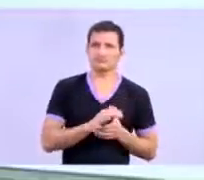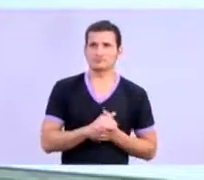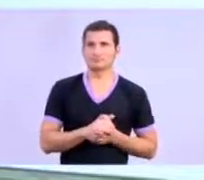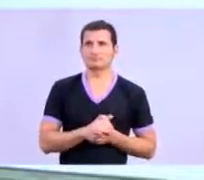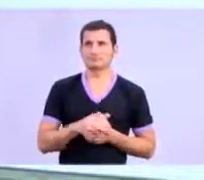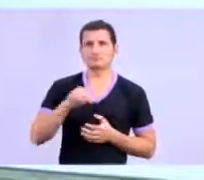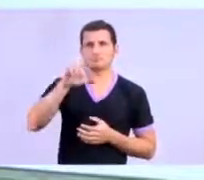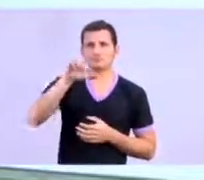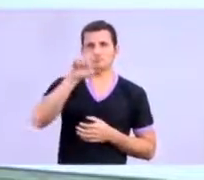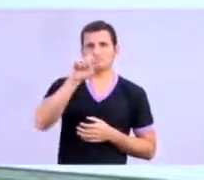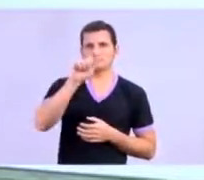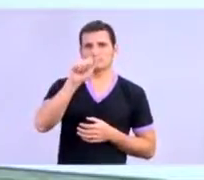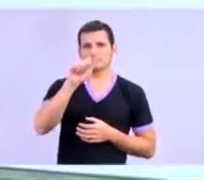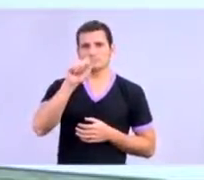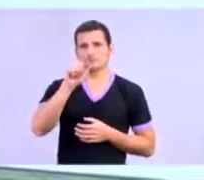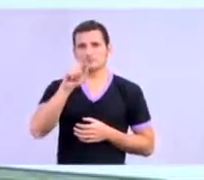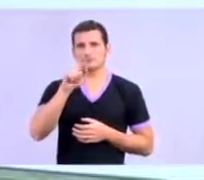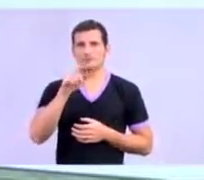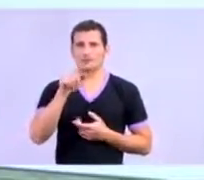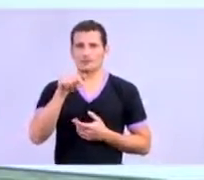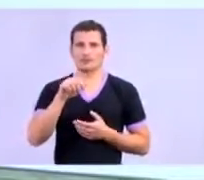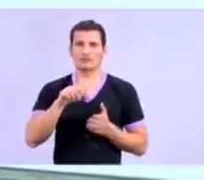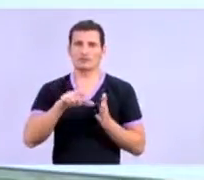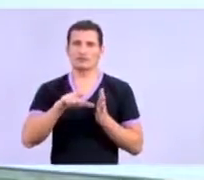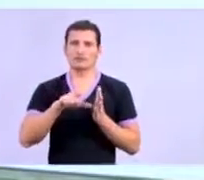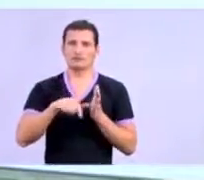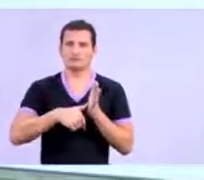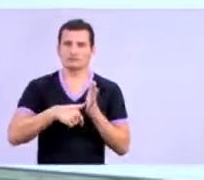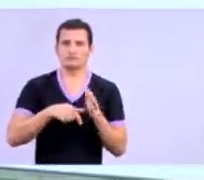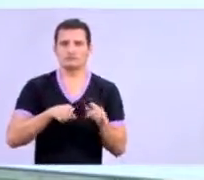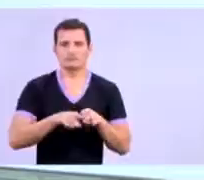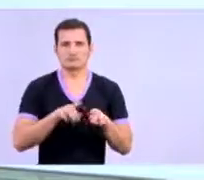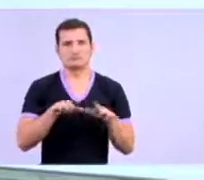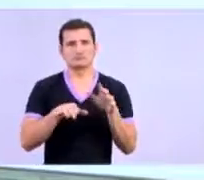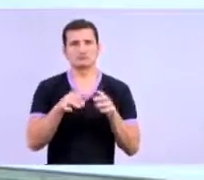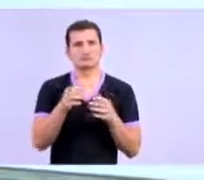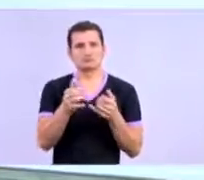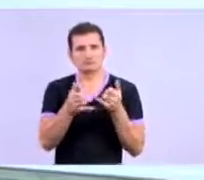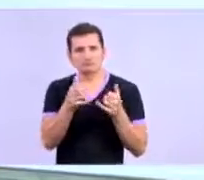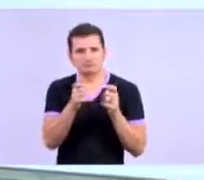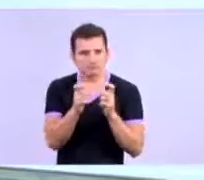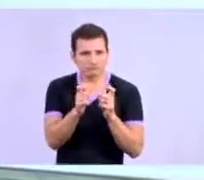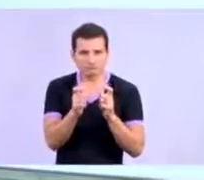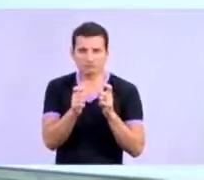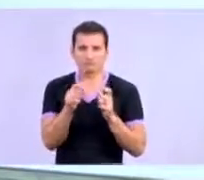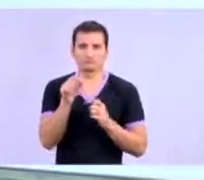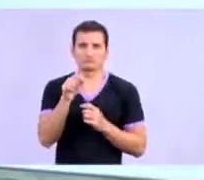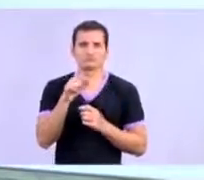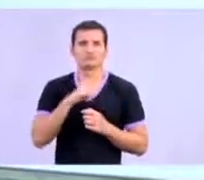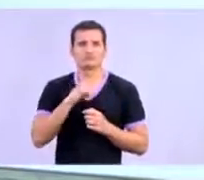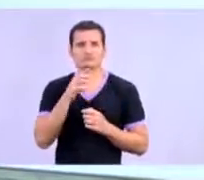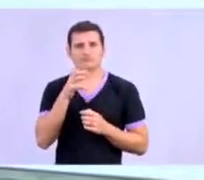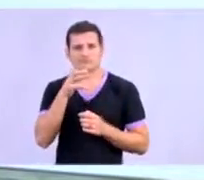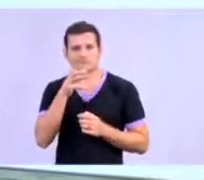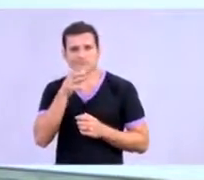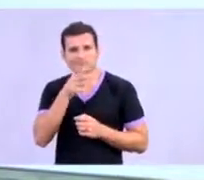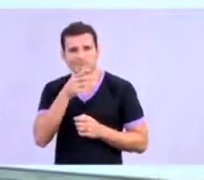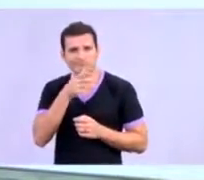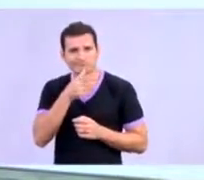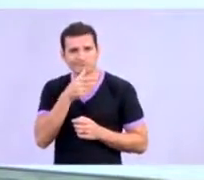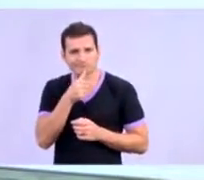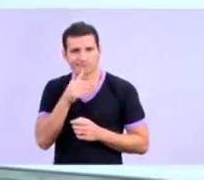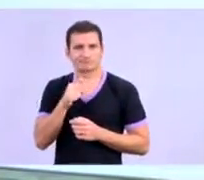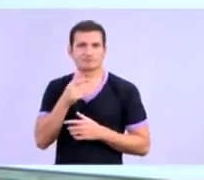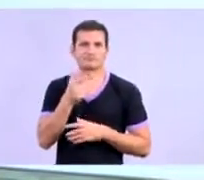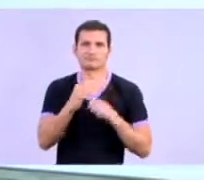é também chamado de atraso, né, que às vezes tenta fazer o jogo, aí ele fica mais lento, né,